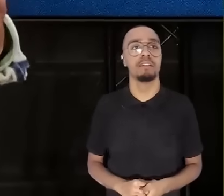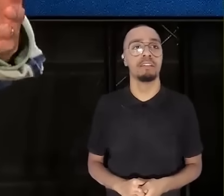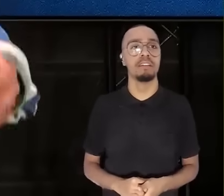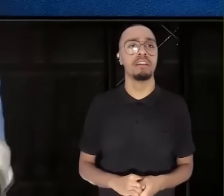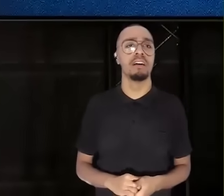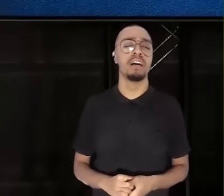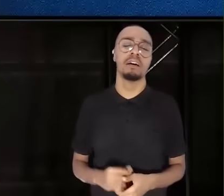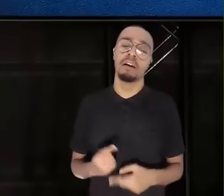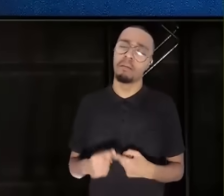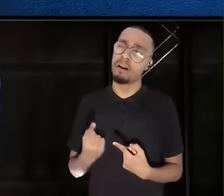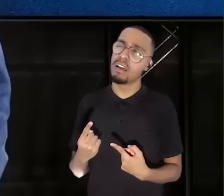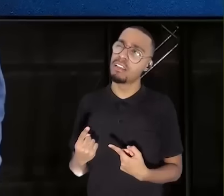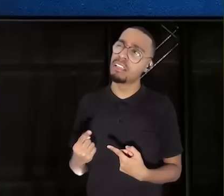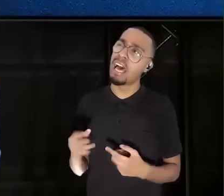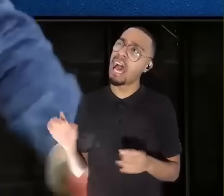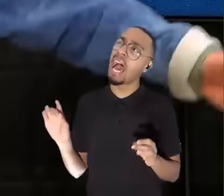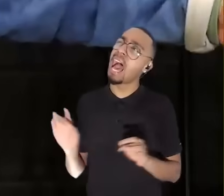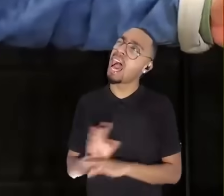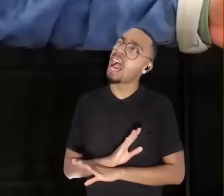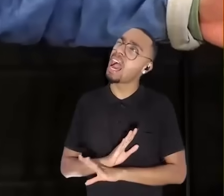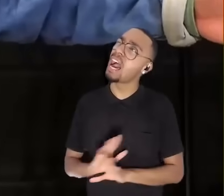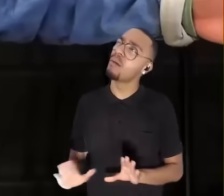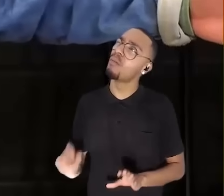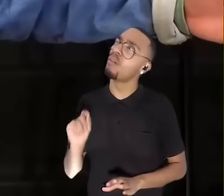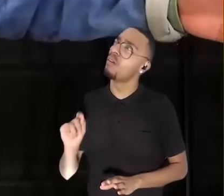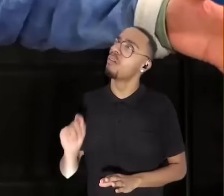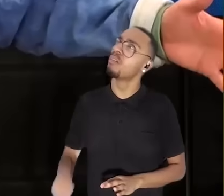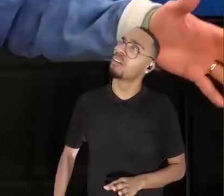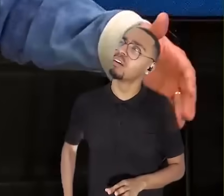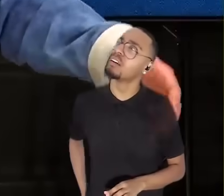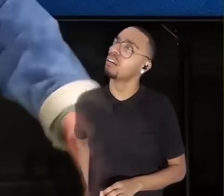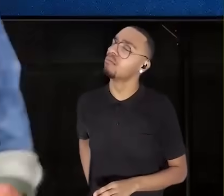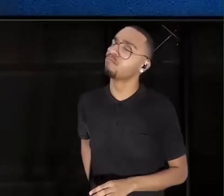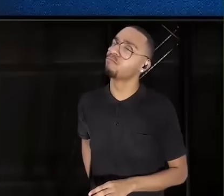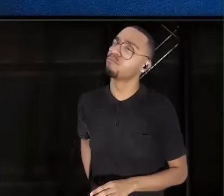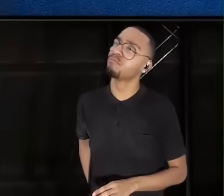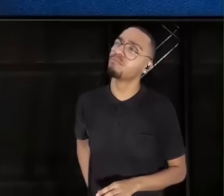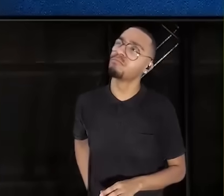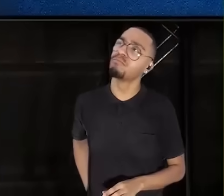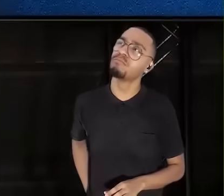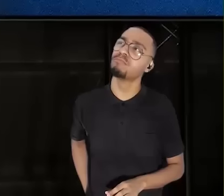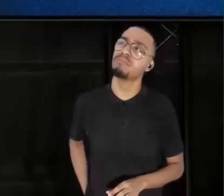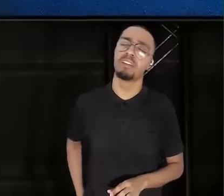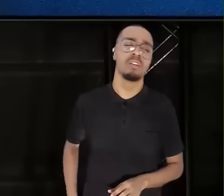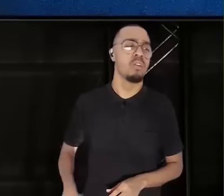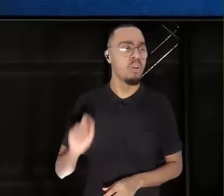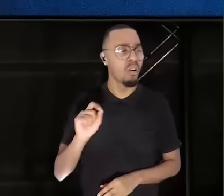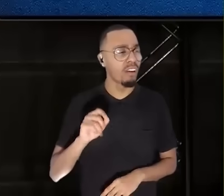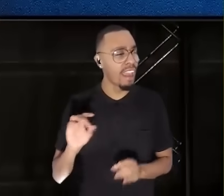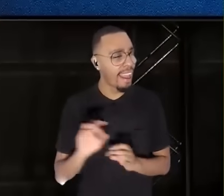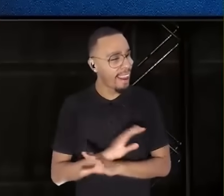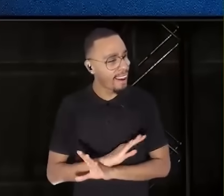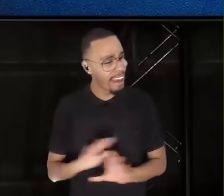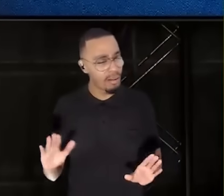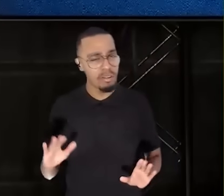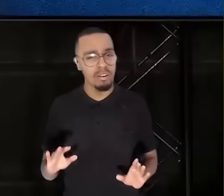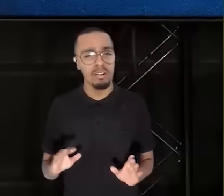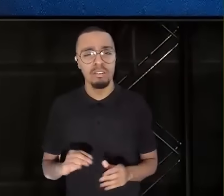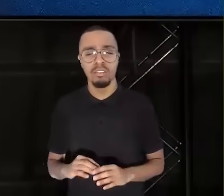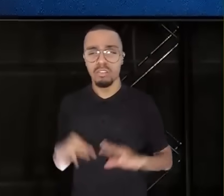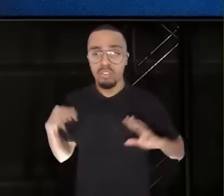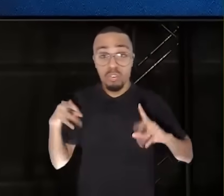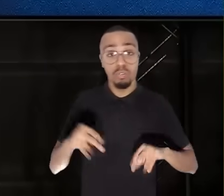que está terminado? Todas as coisas estão terminadas, todas as coisas estão